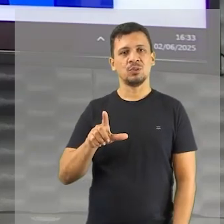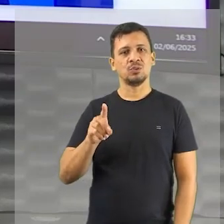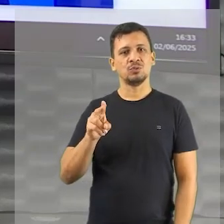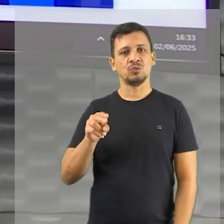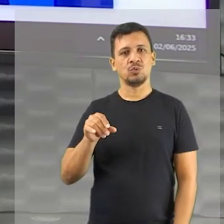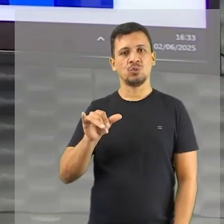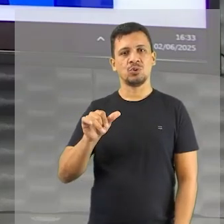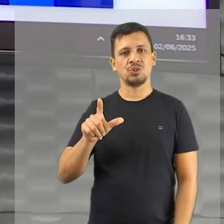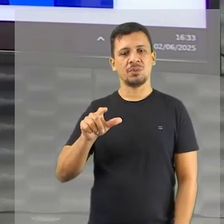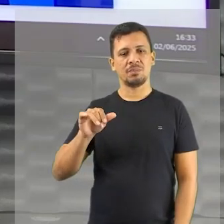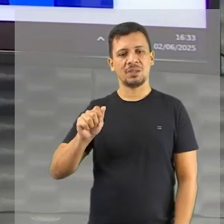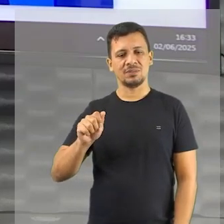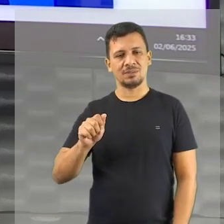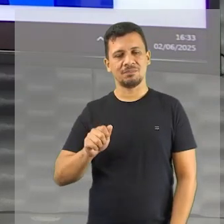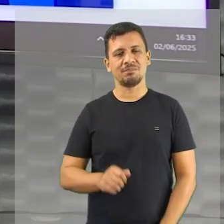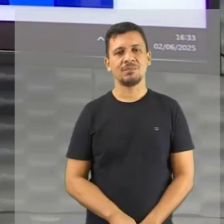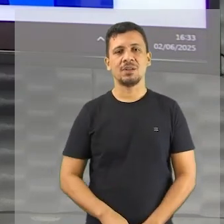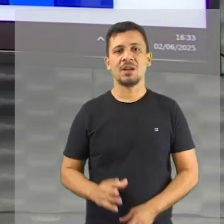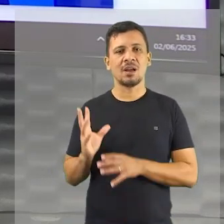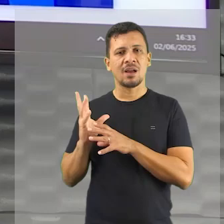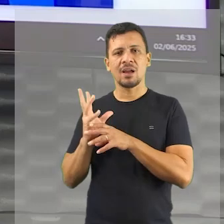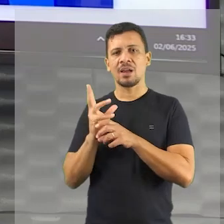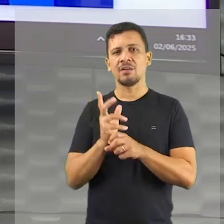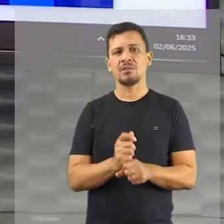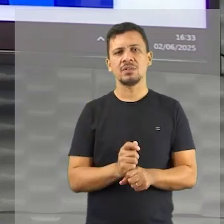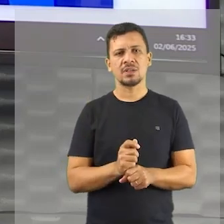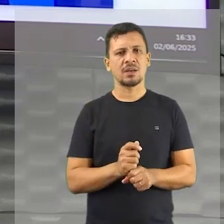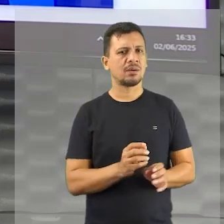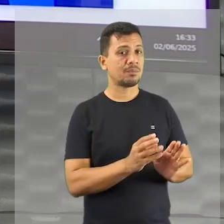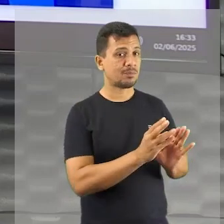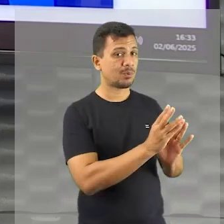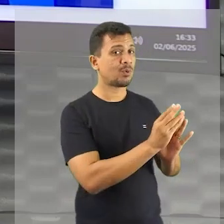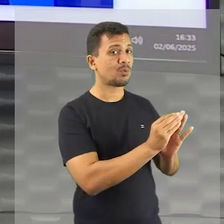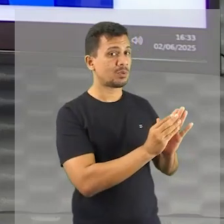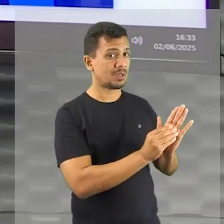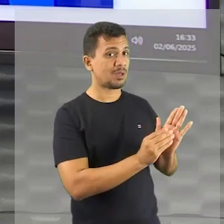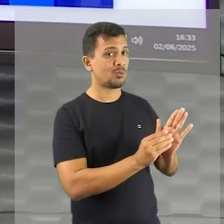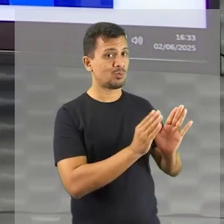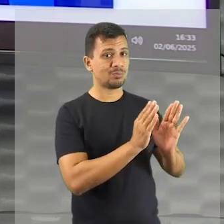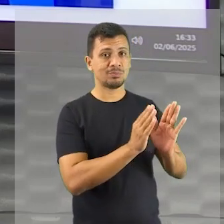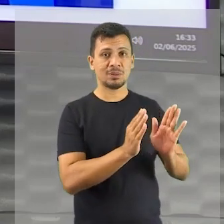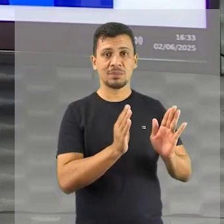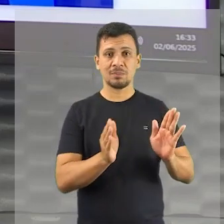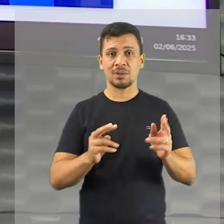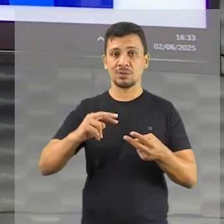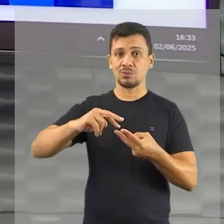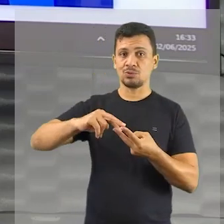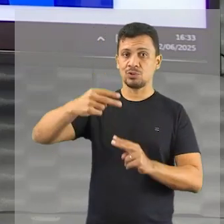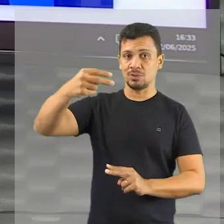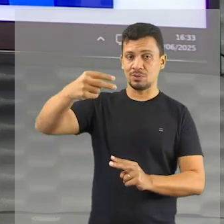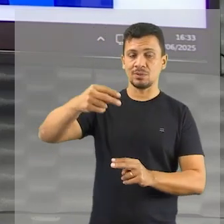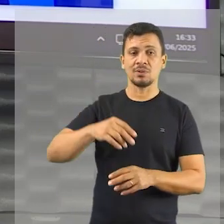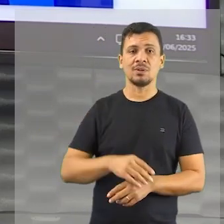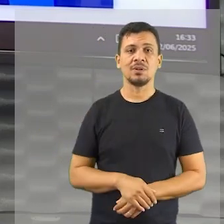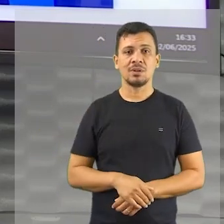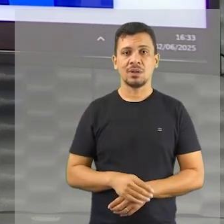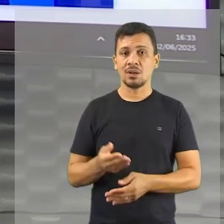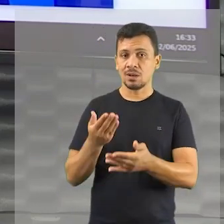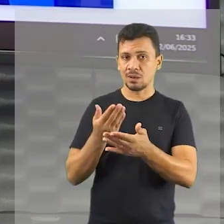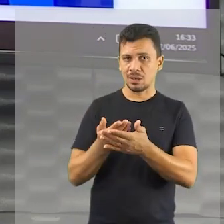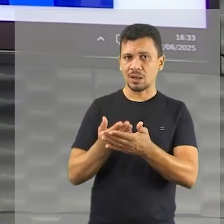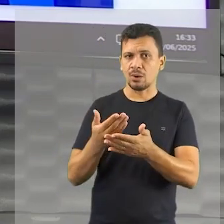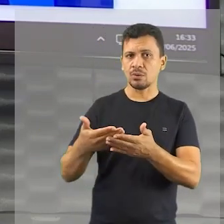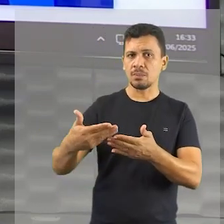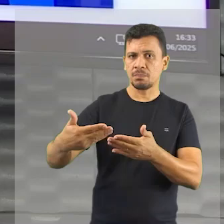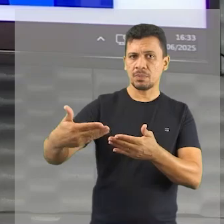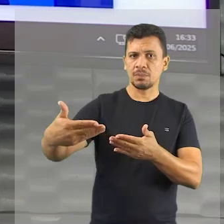vocês para revisarmos um pouquinho esses conteúdos que nós conversamos até agora de genética, né? As próximas aulas